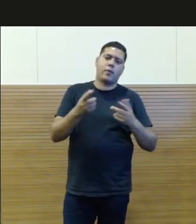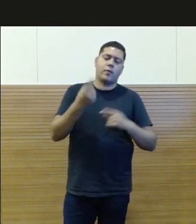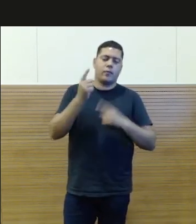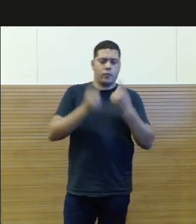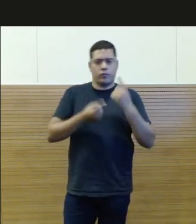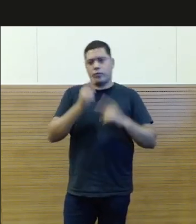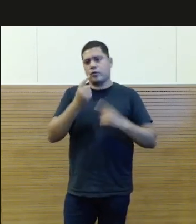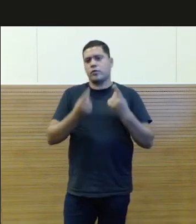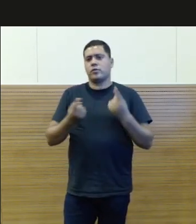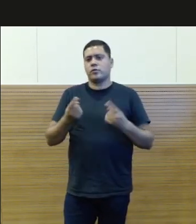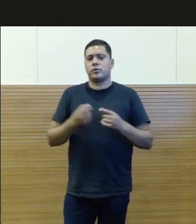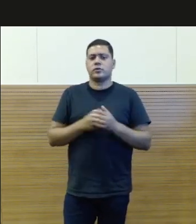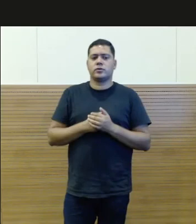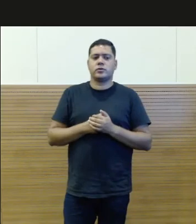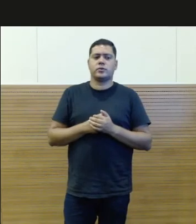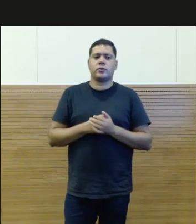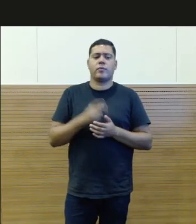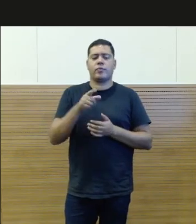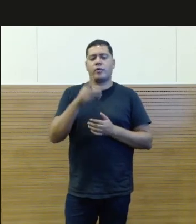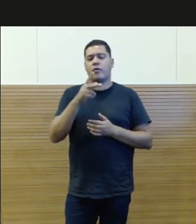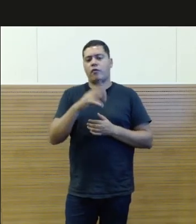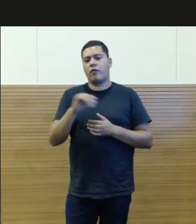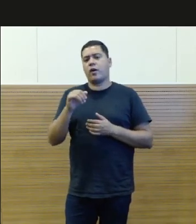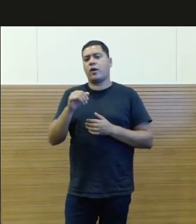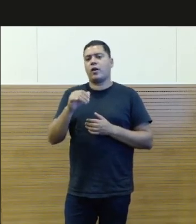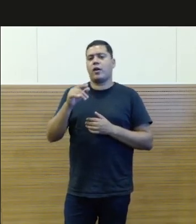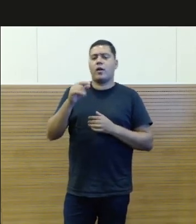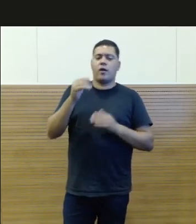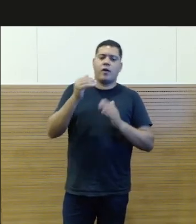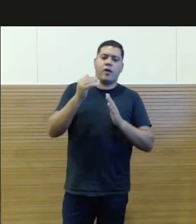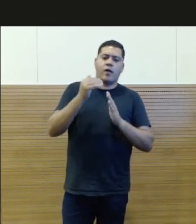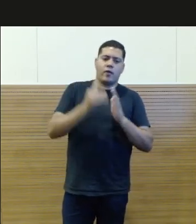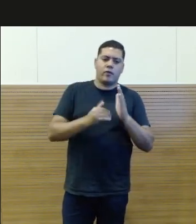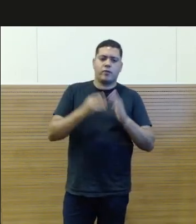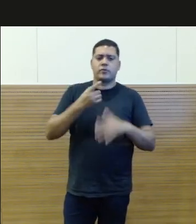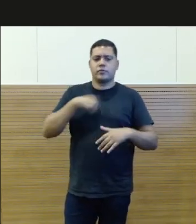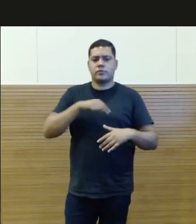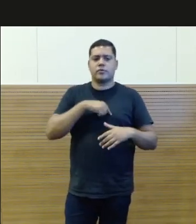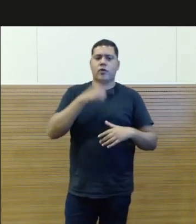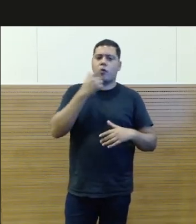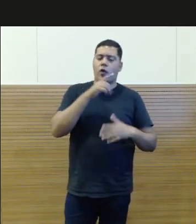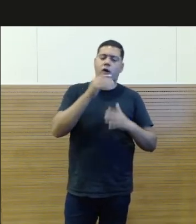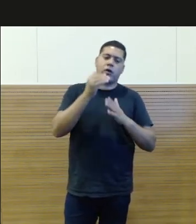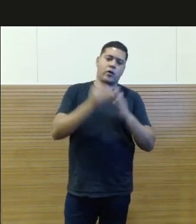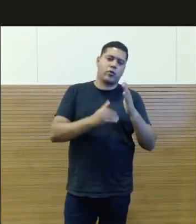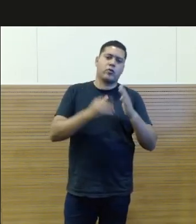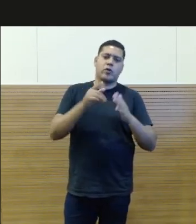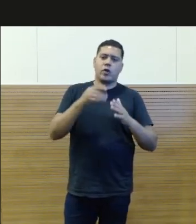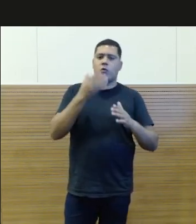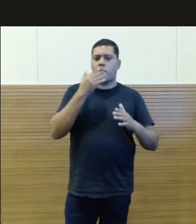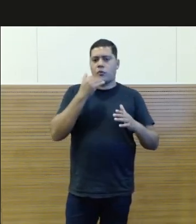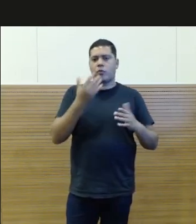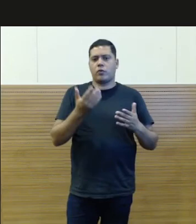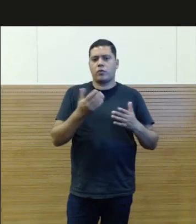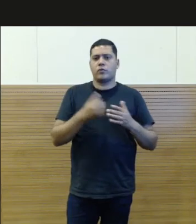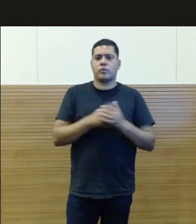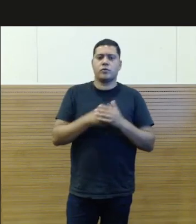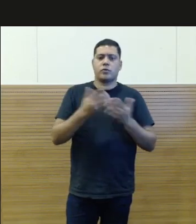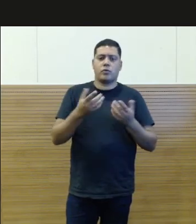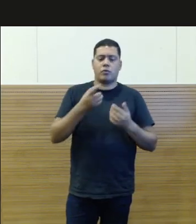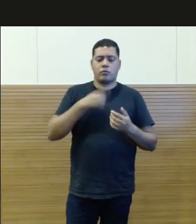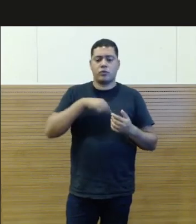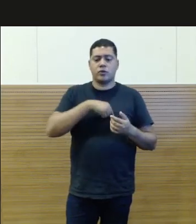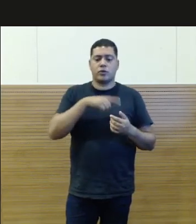são auto-em, eles vão reduzir, a gente vai conseguir reduzir a compra desses produtos. Então, a gente tem aqui